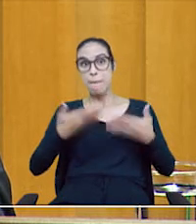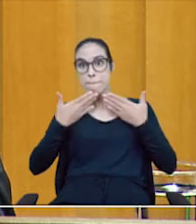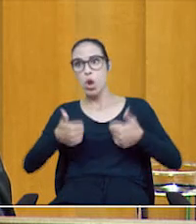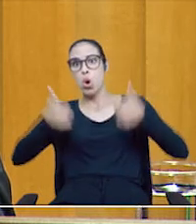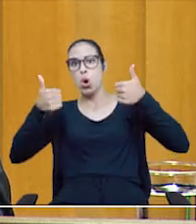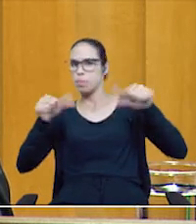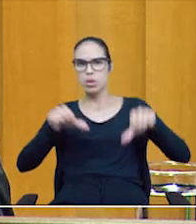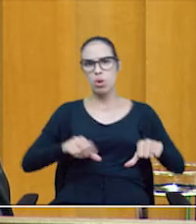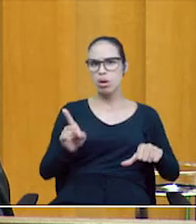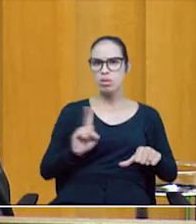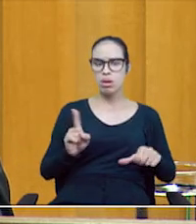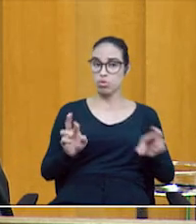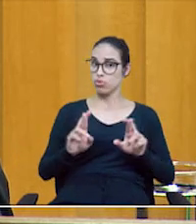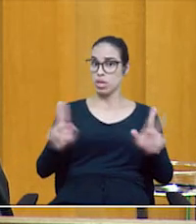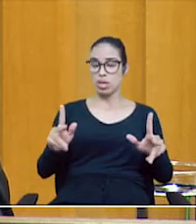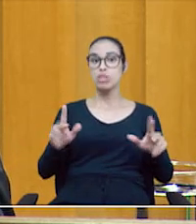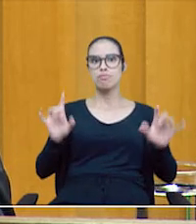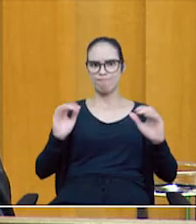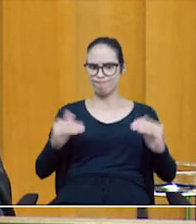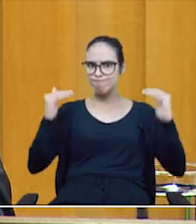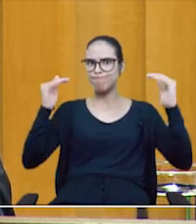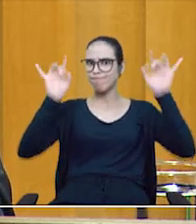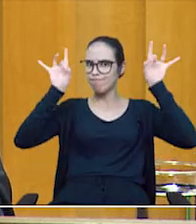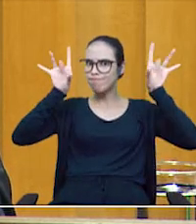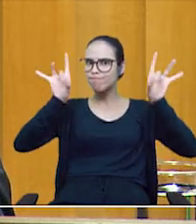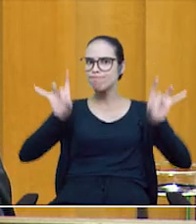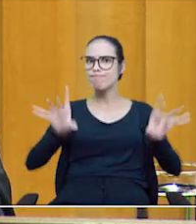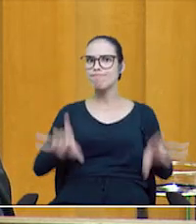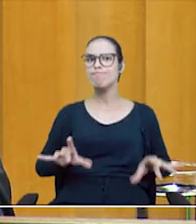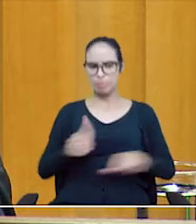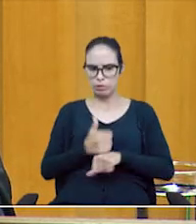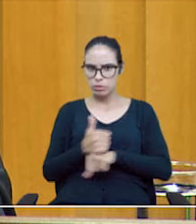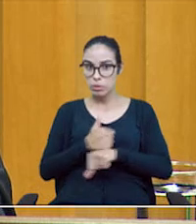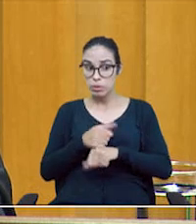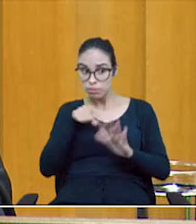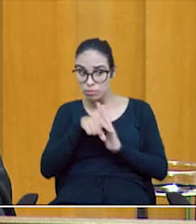Altamente especializada, tem características muito próprias e tem como seu núcleo